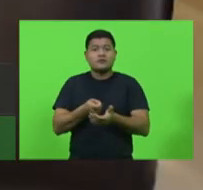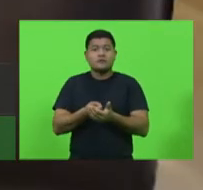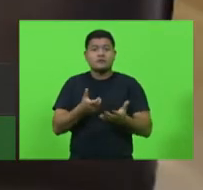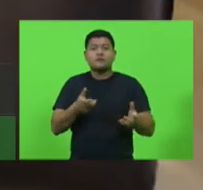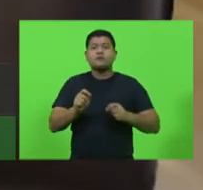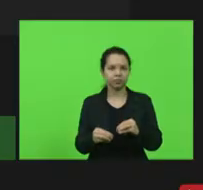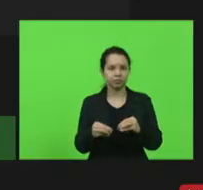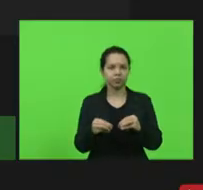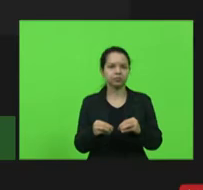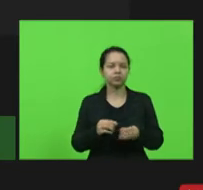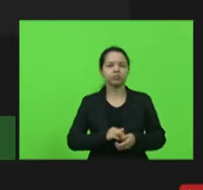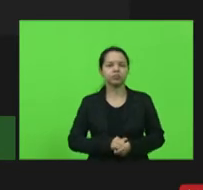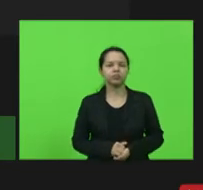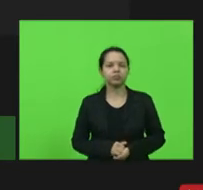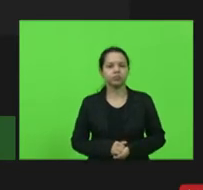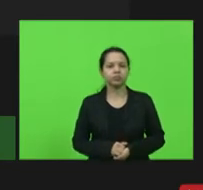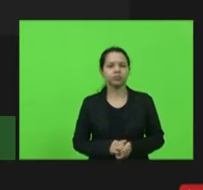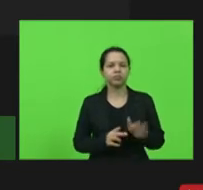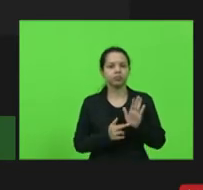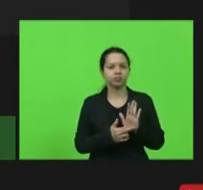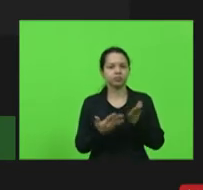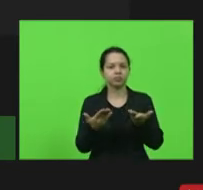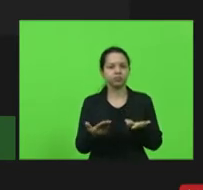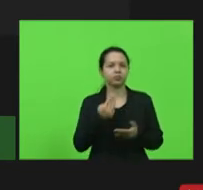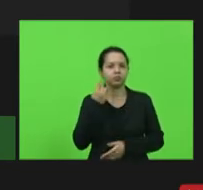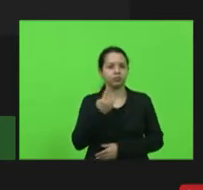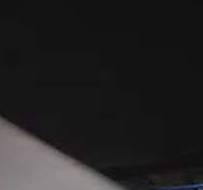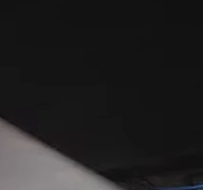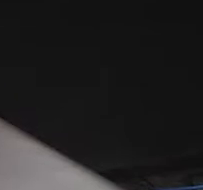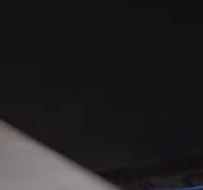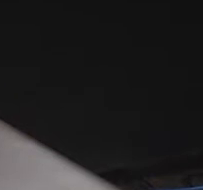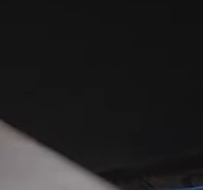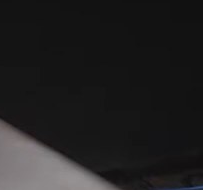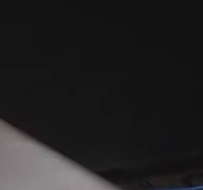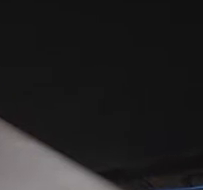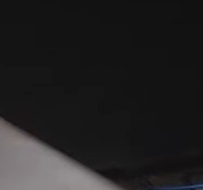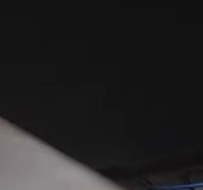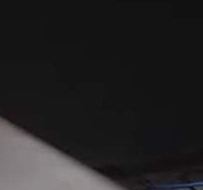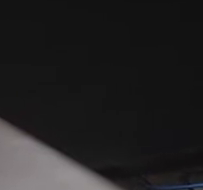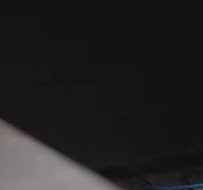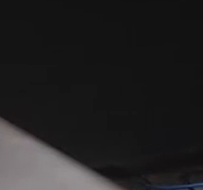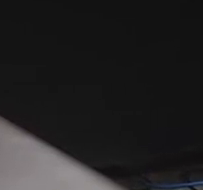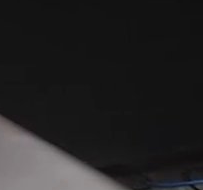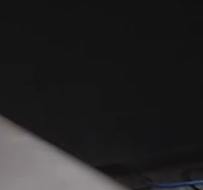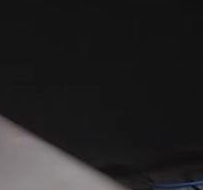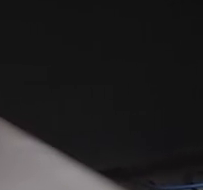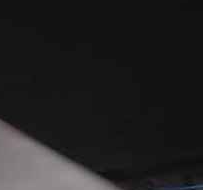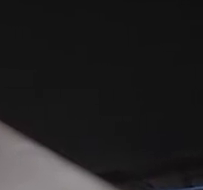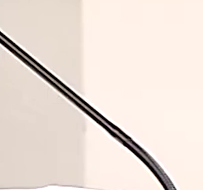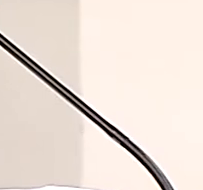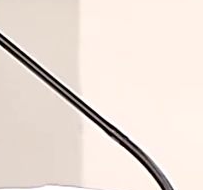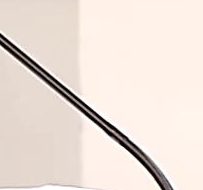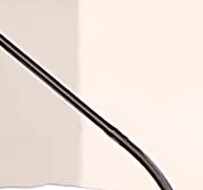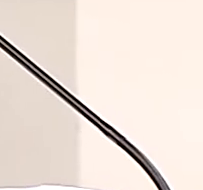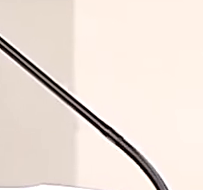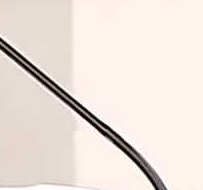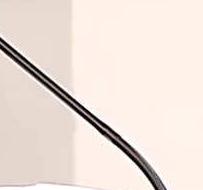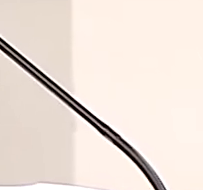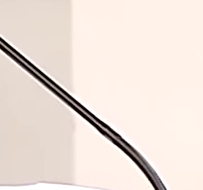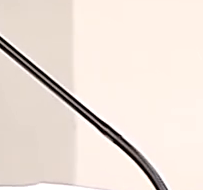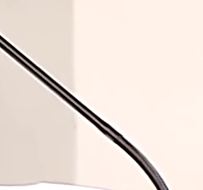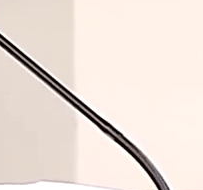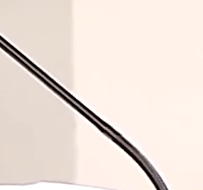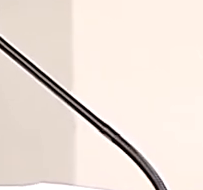sobre os resultados e a reunião permitiu a divulgação dessas ações ela destacou ainda que se avançou muito na